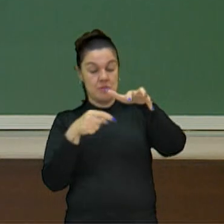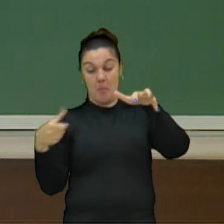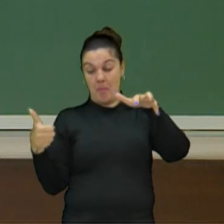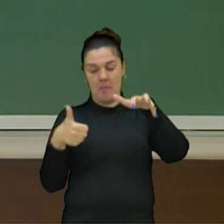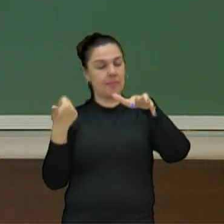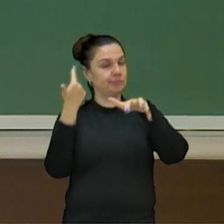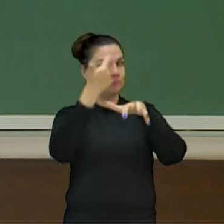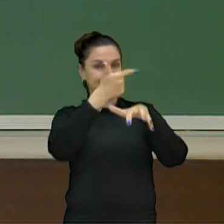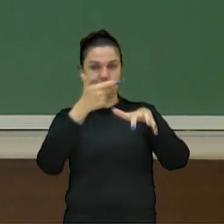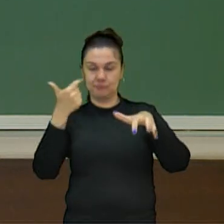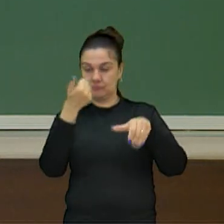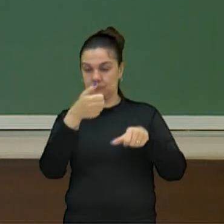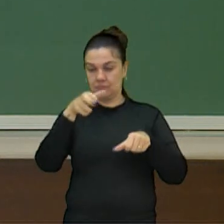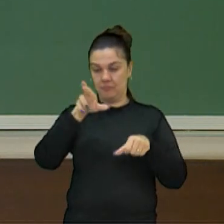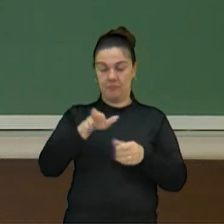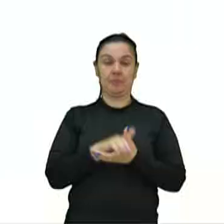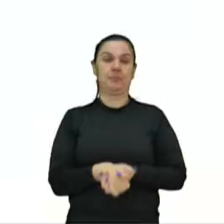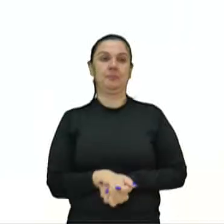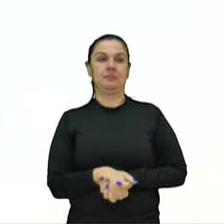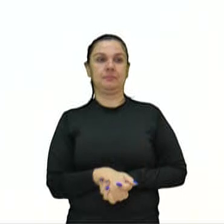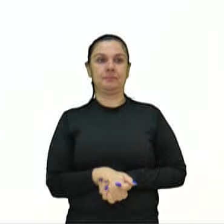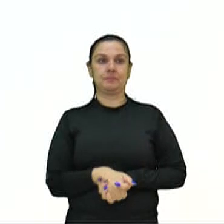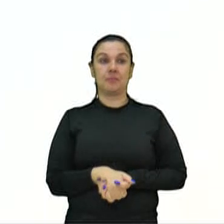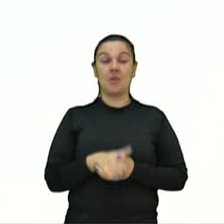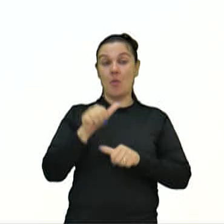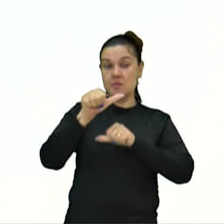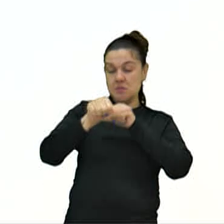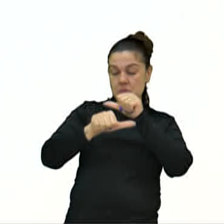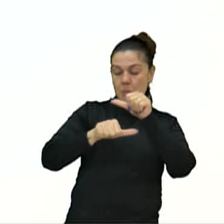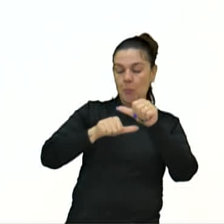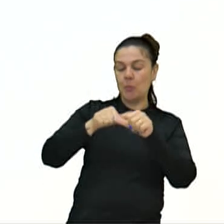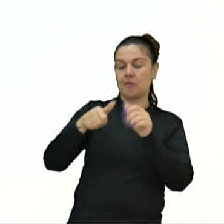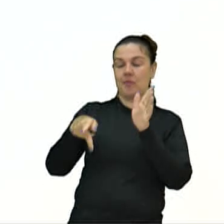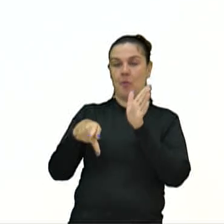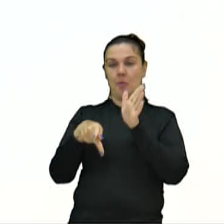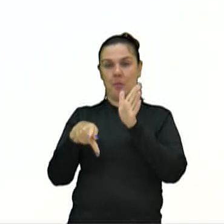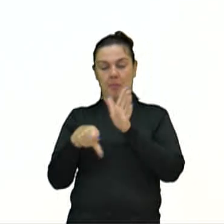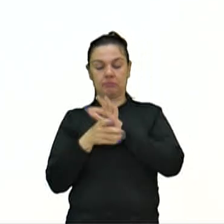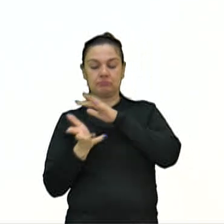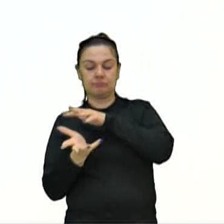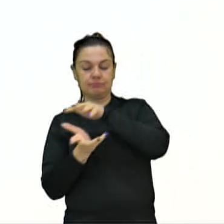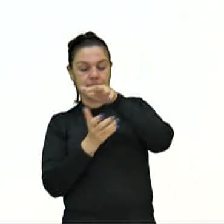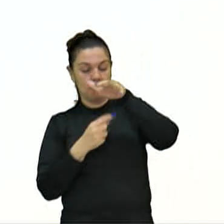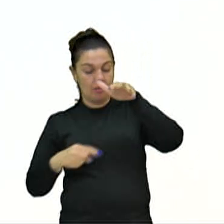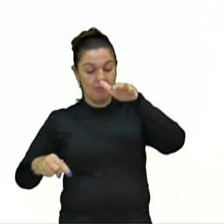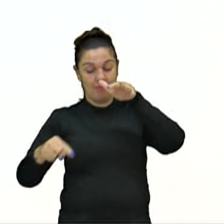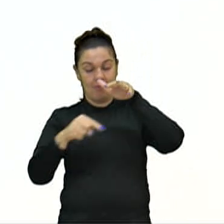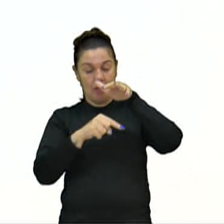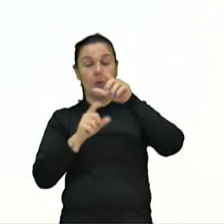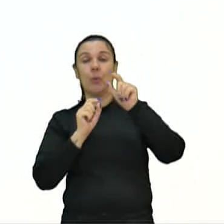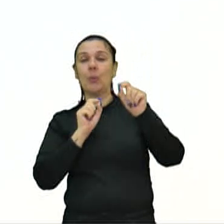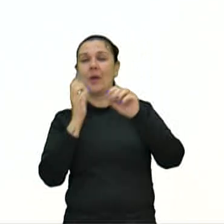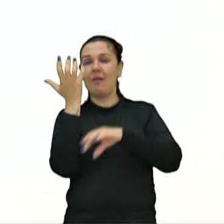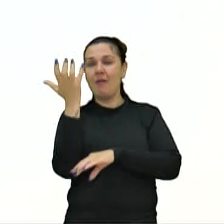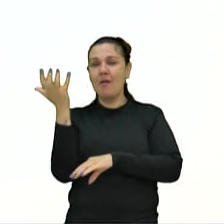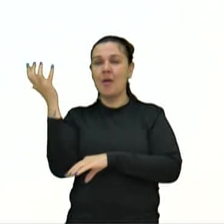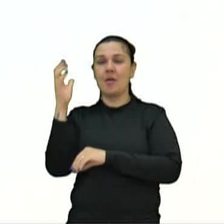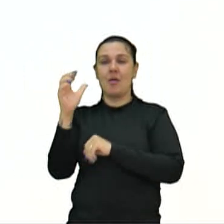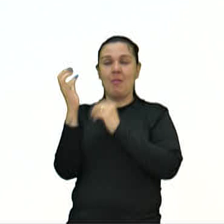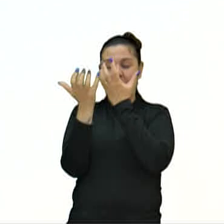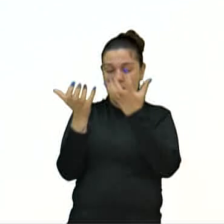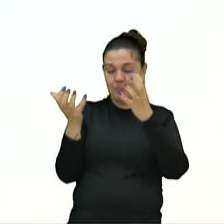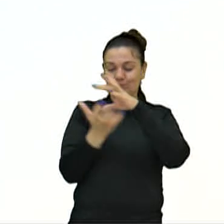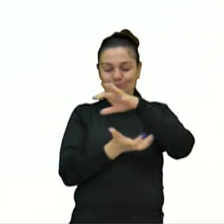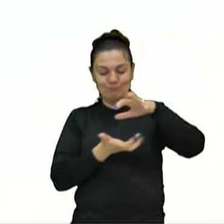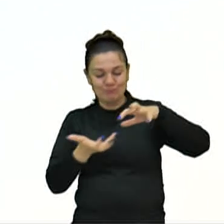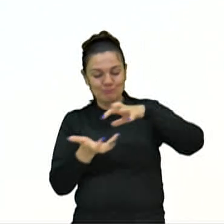oxigênio. Mais um quiz. Entre as modificações que ocorreram nas condições ambientais de nosso planeta, algumas foram causadas pela